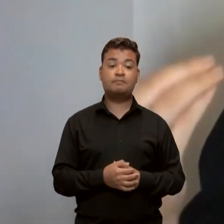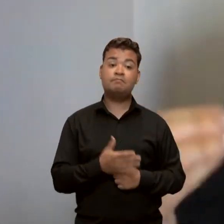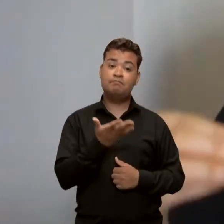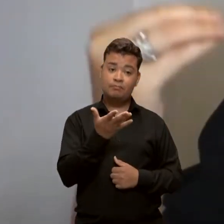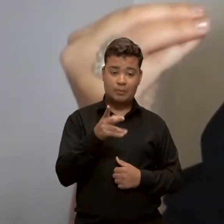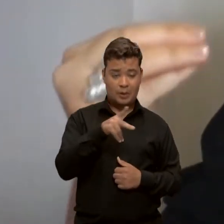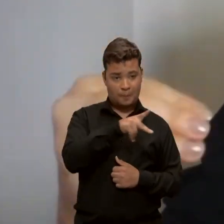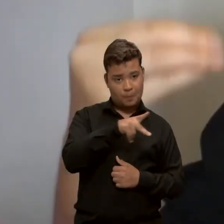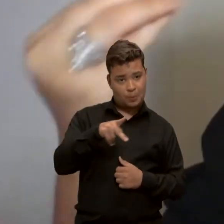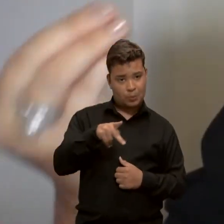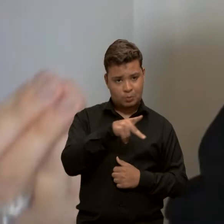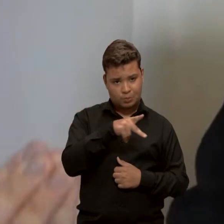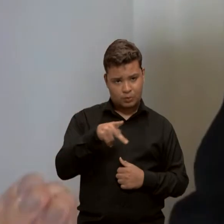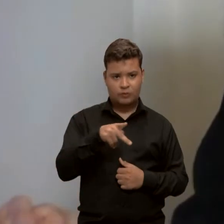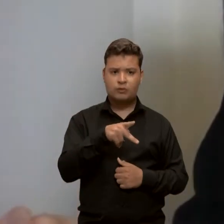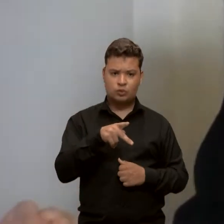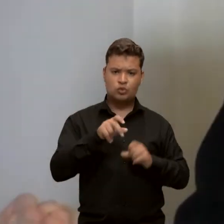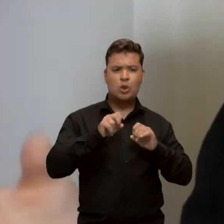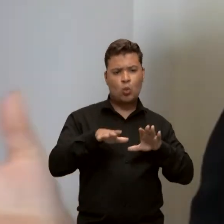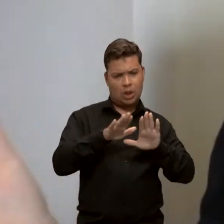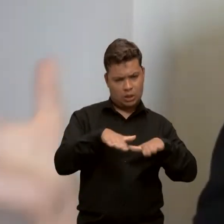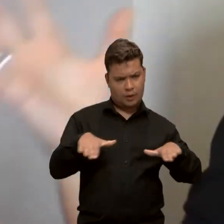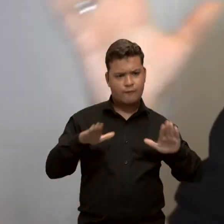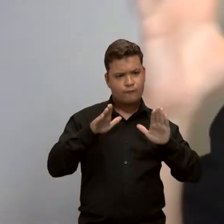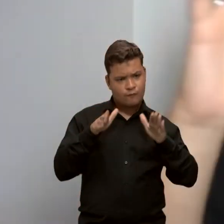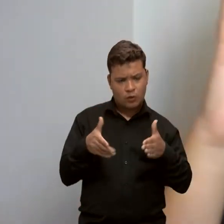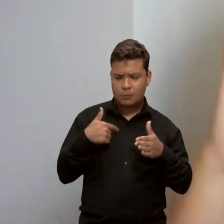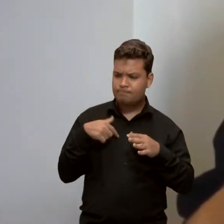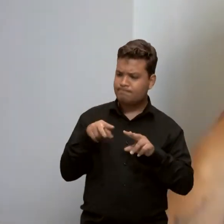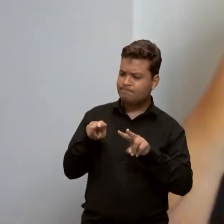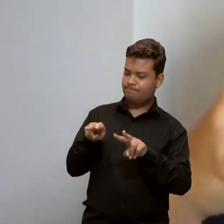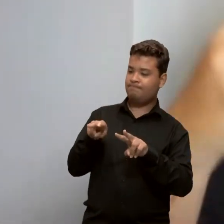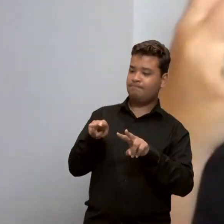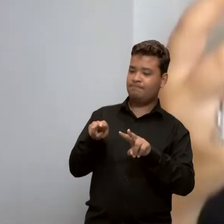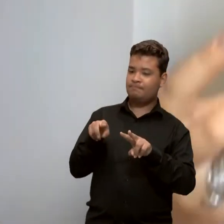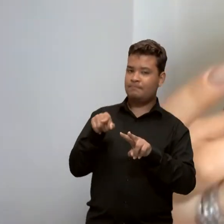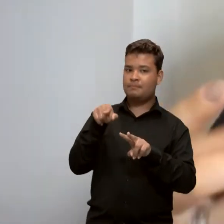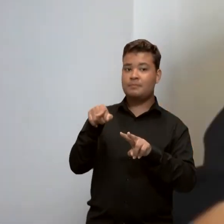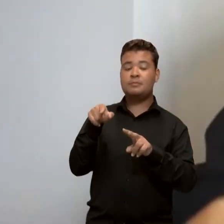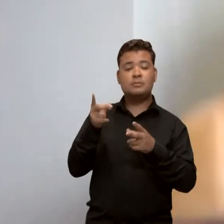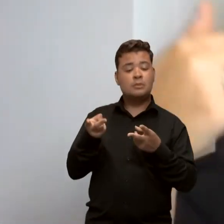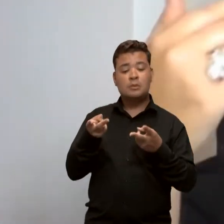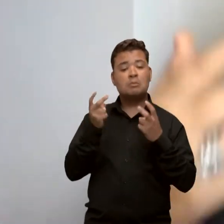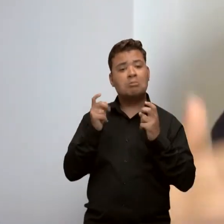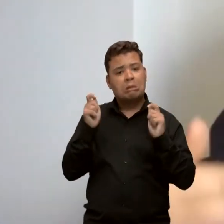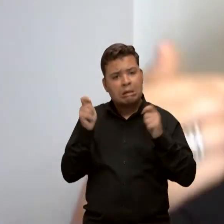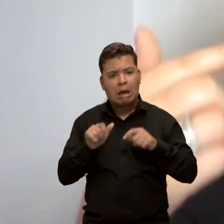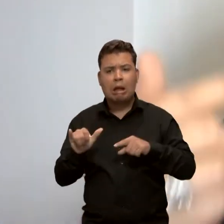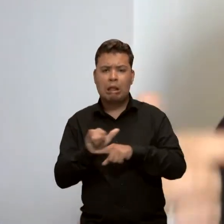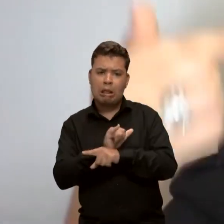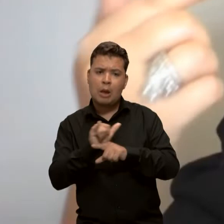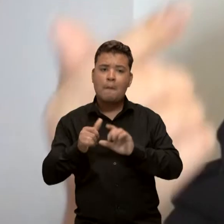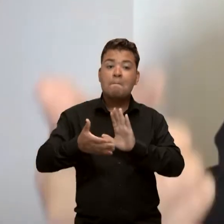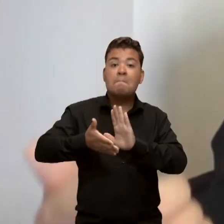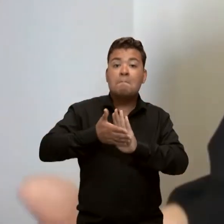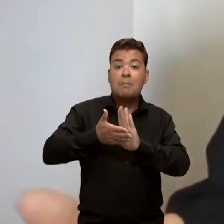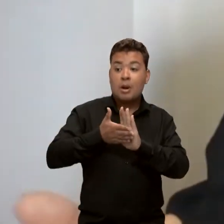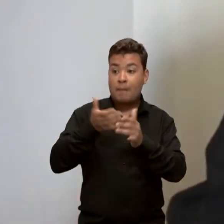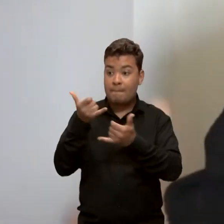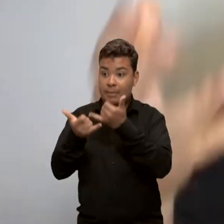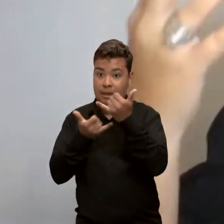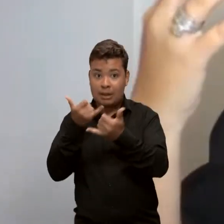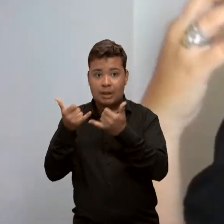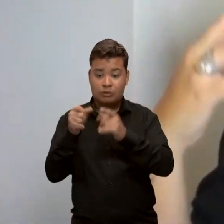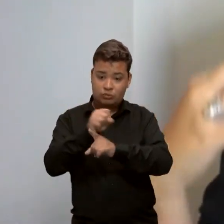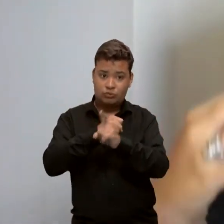da professora da educação infantil, torna-se possível propor brincadeiras de papéis